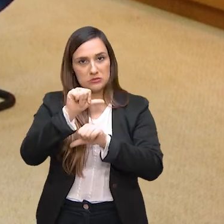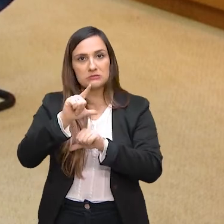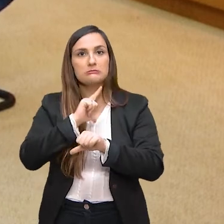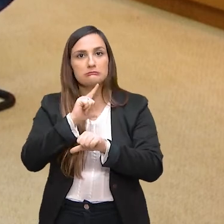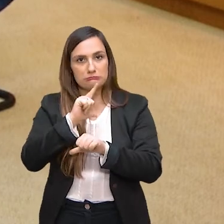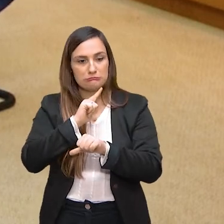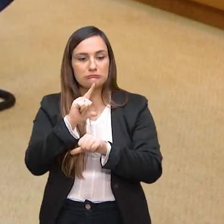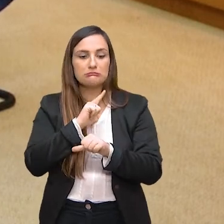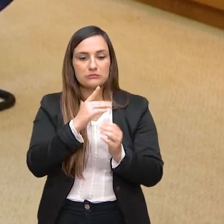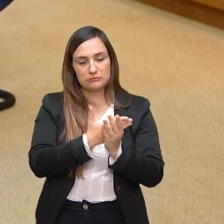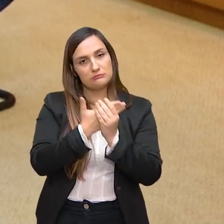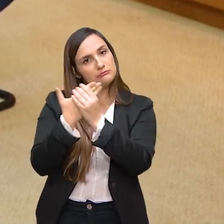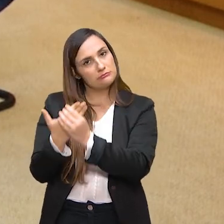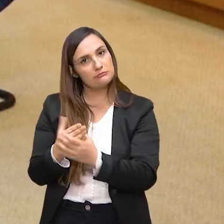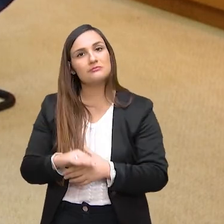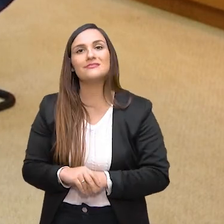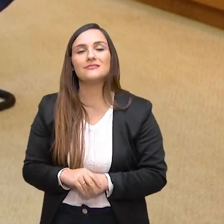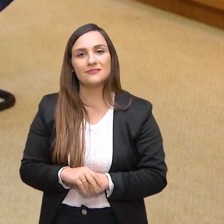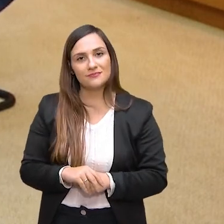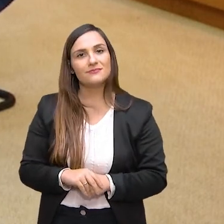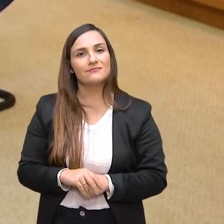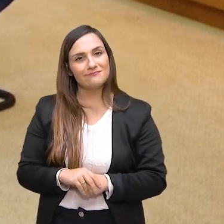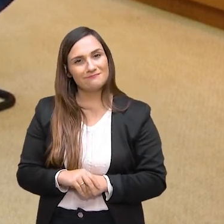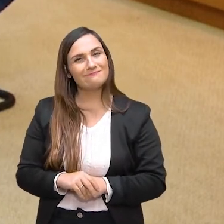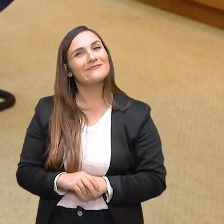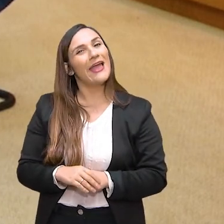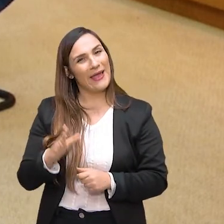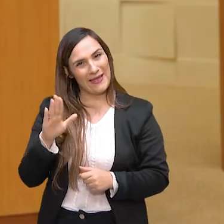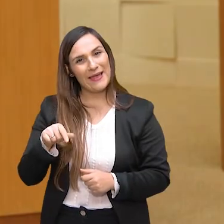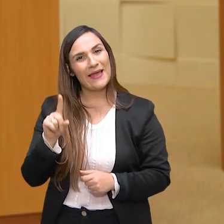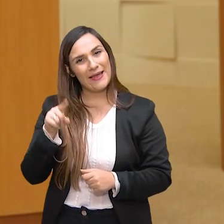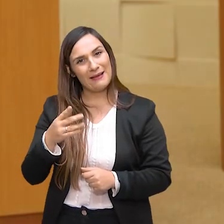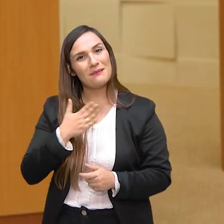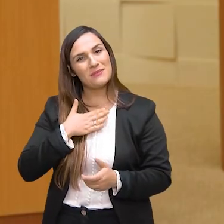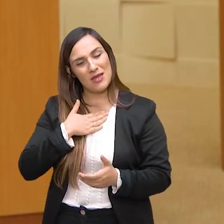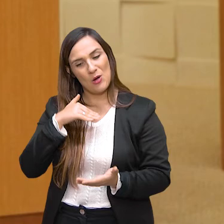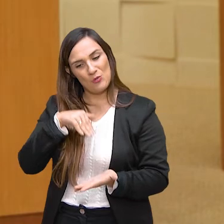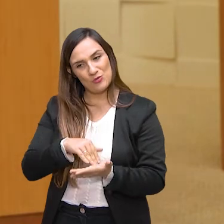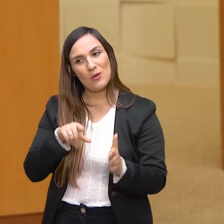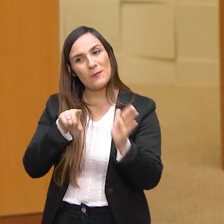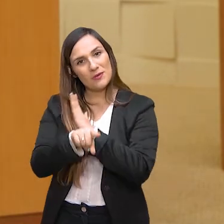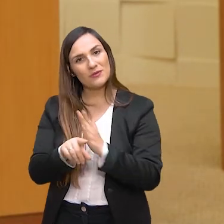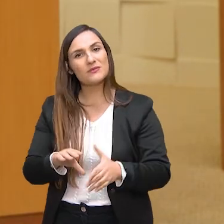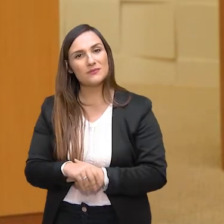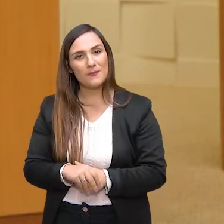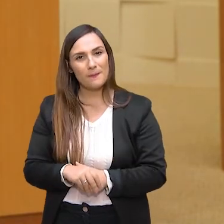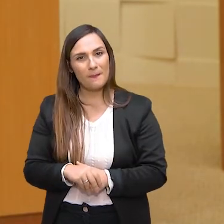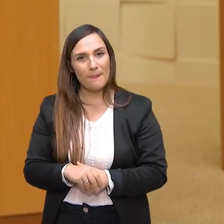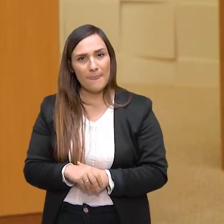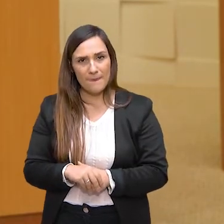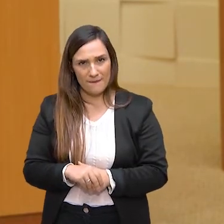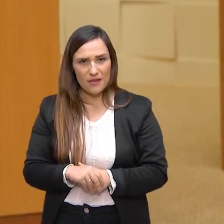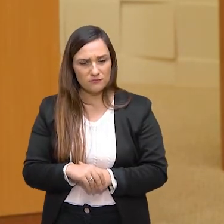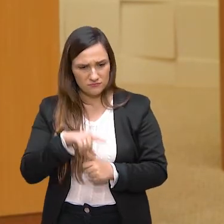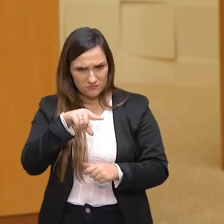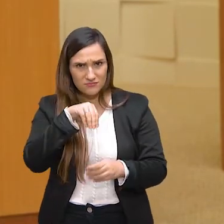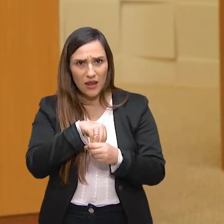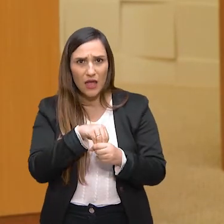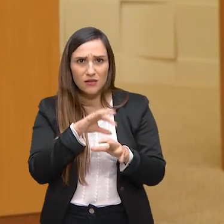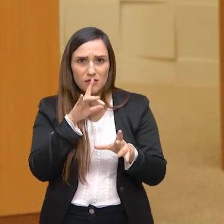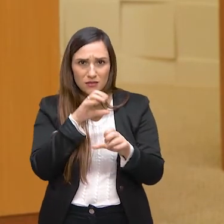as principais mudanças na minha visão. Era até a última pergunta aqui do programa, né? Se no